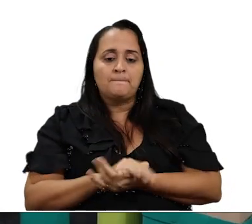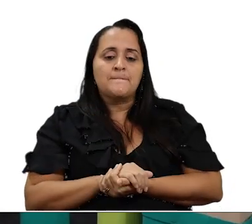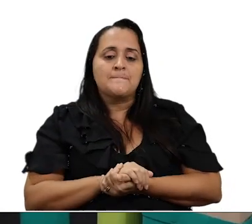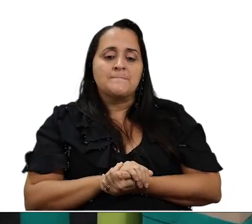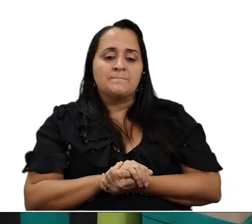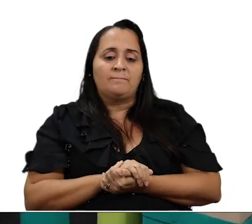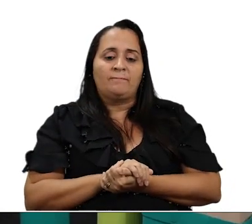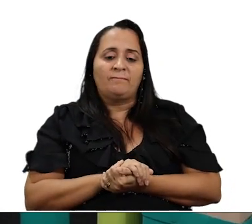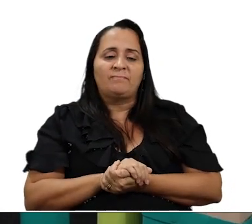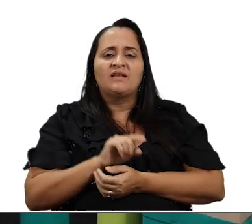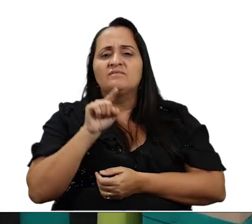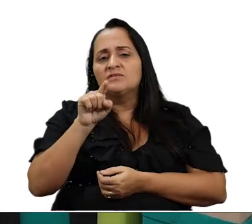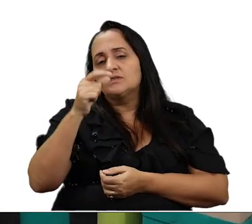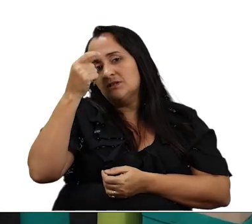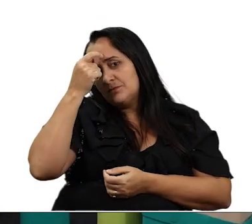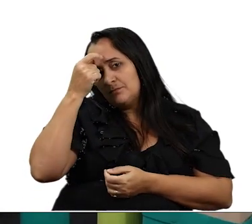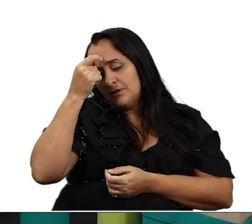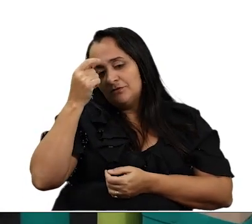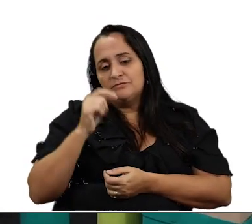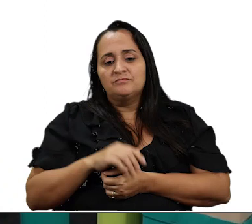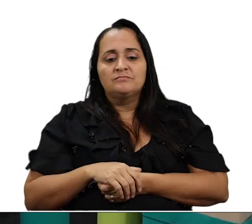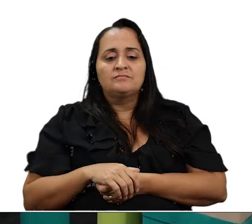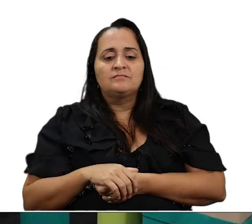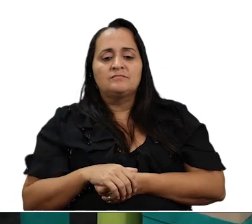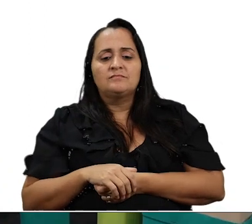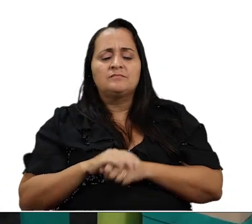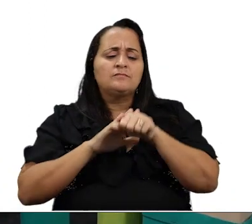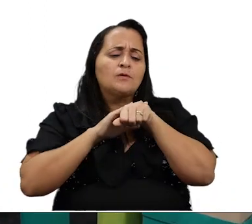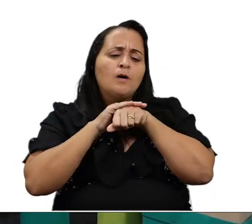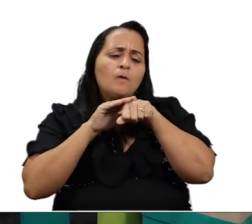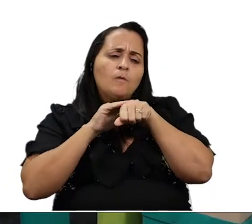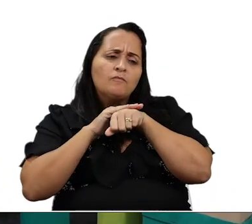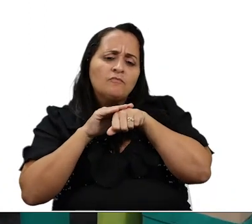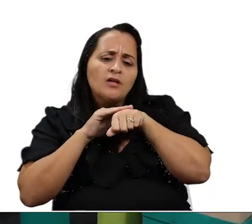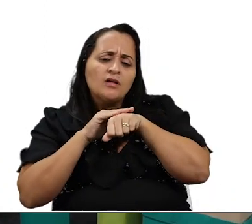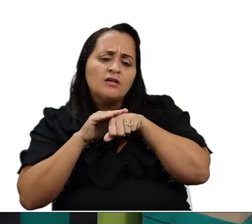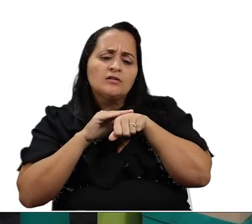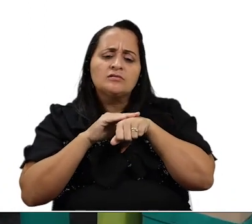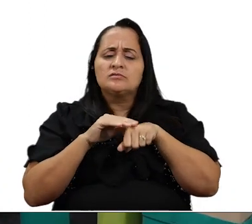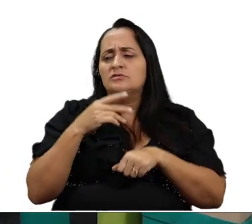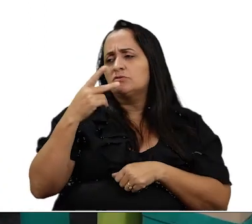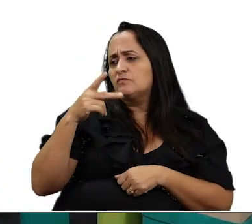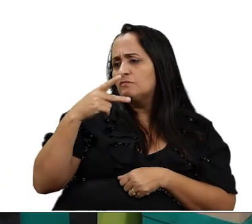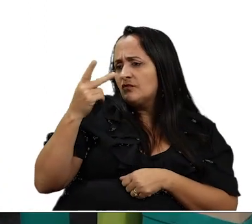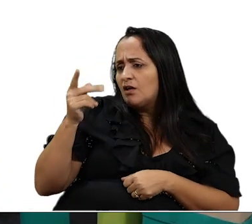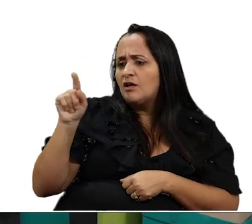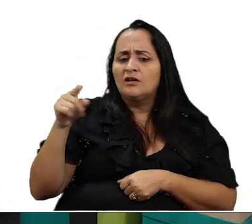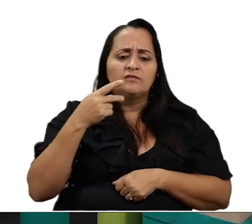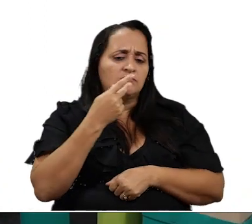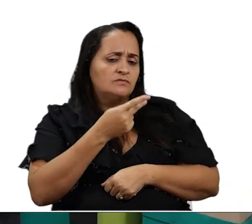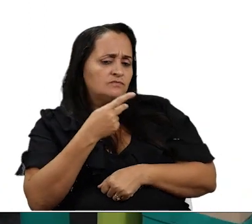na sua mente. Uma conversa. A gente você fala lá, eu falo de